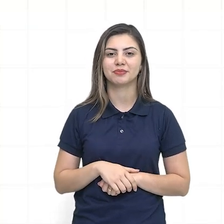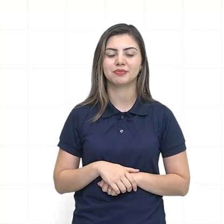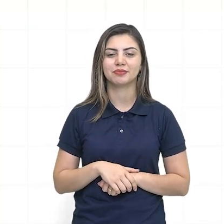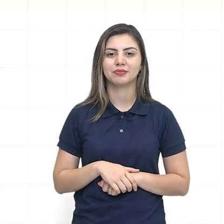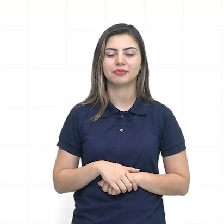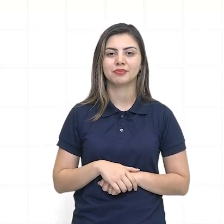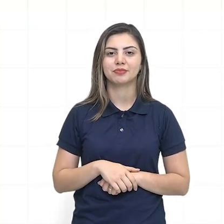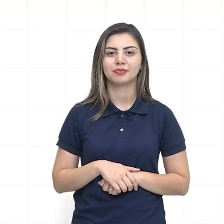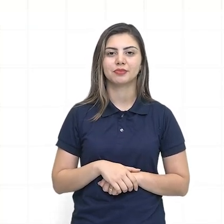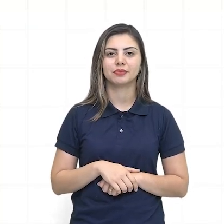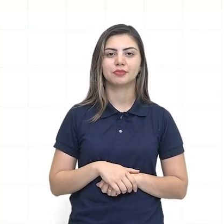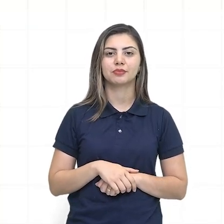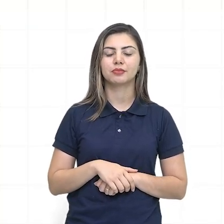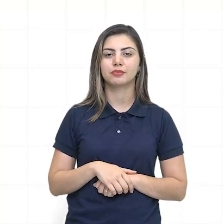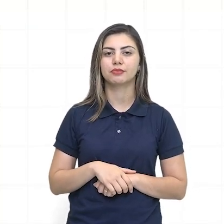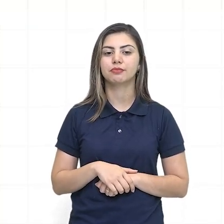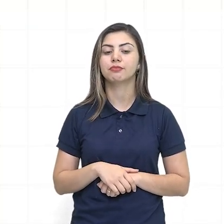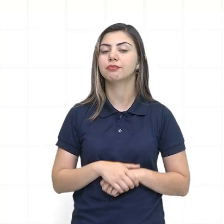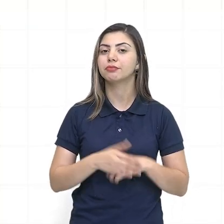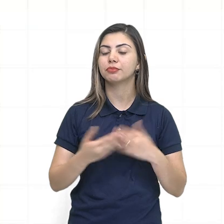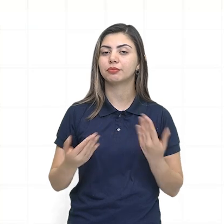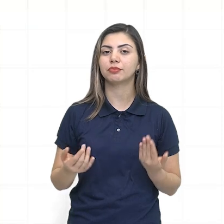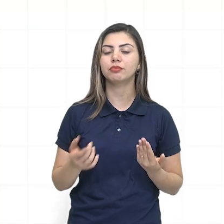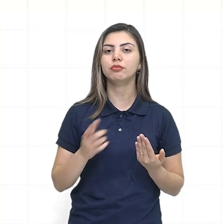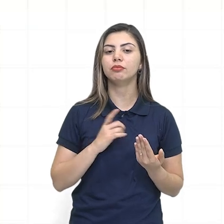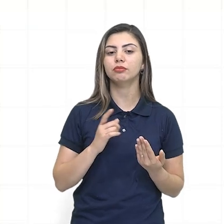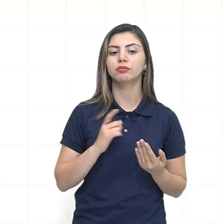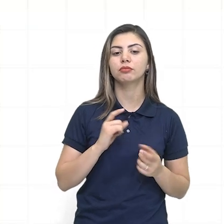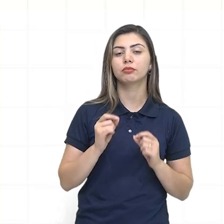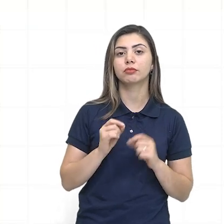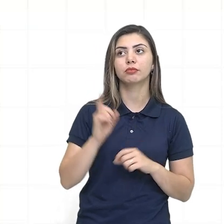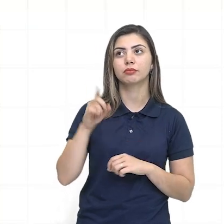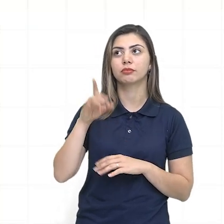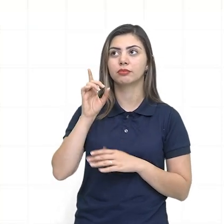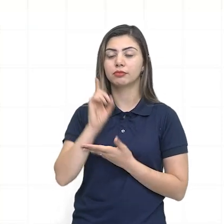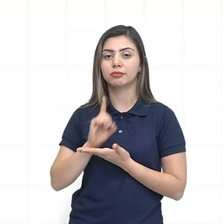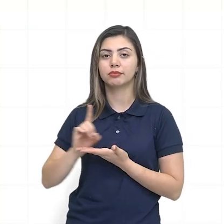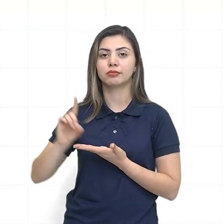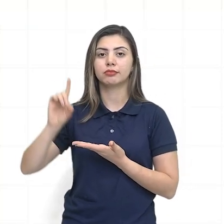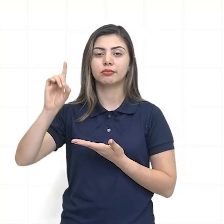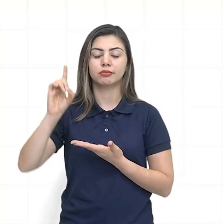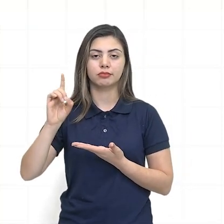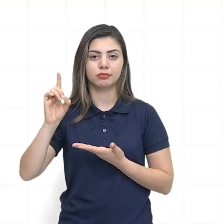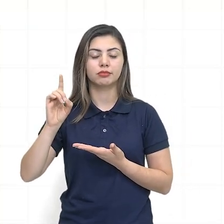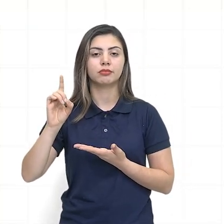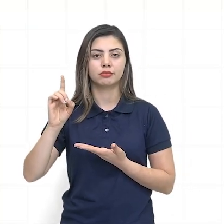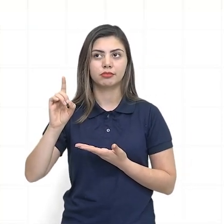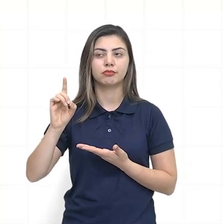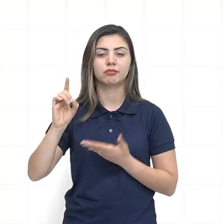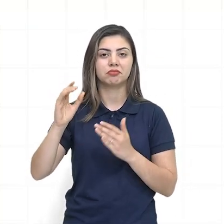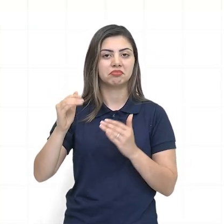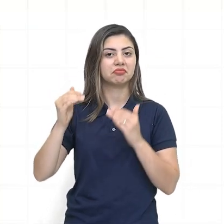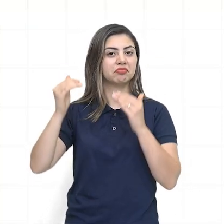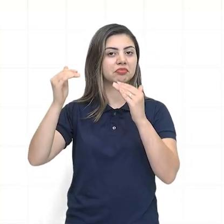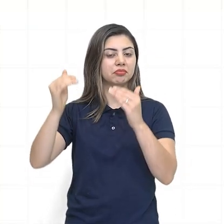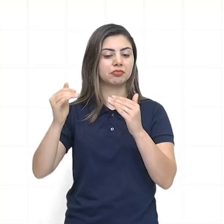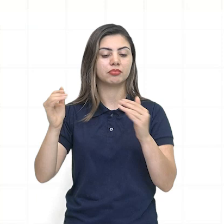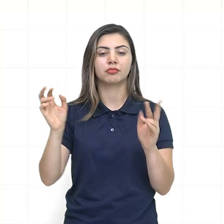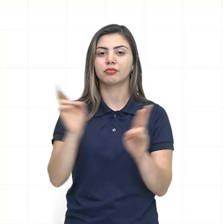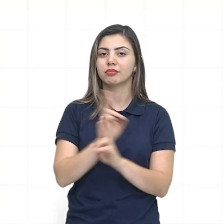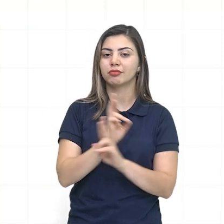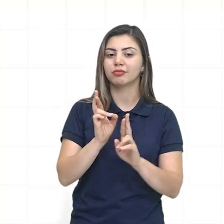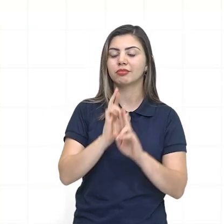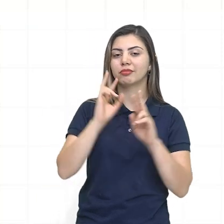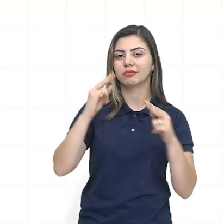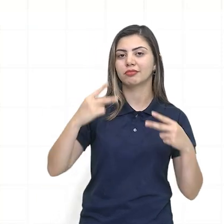vai marcar a relação entre Deus, a divindade, e o ser